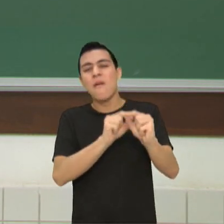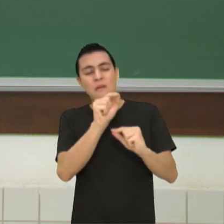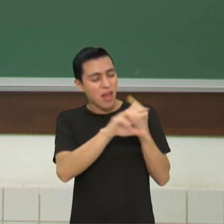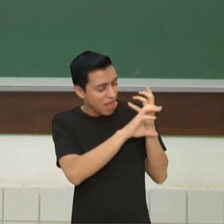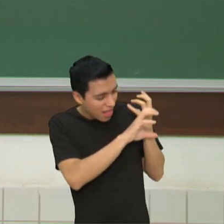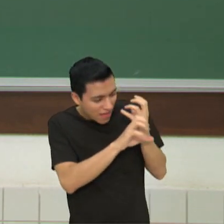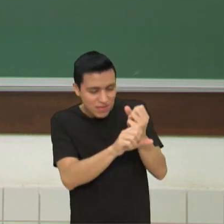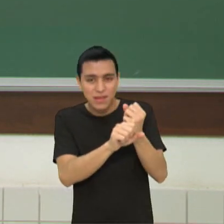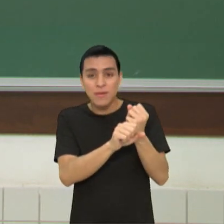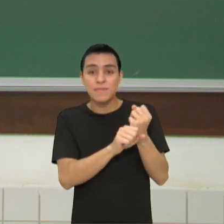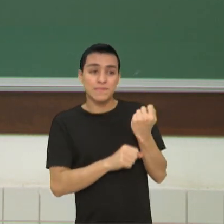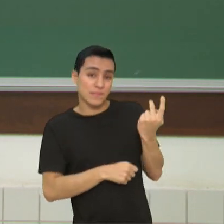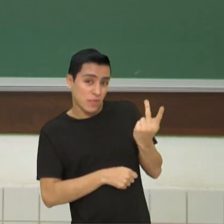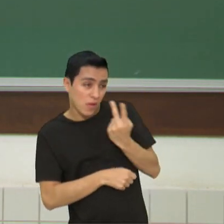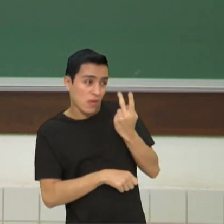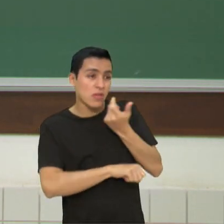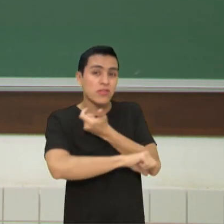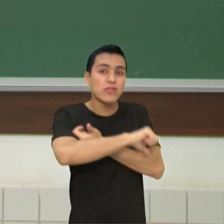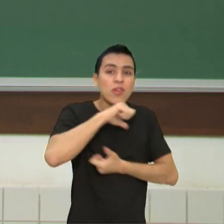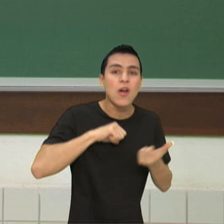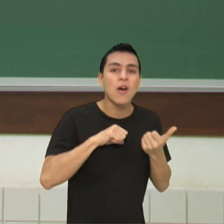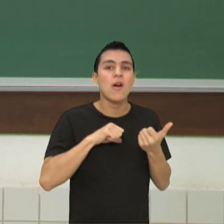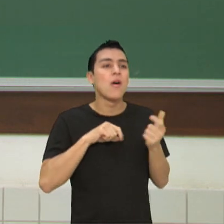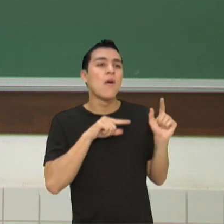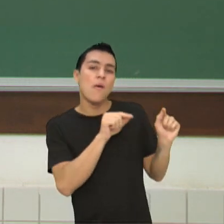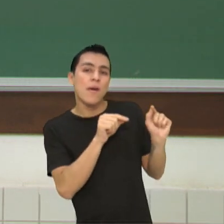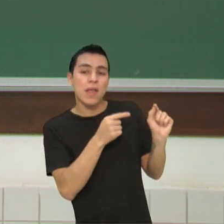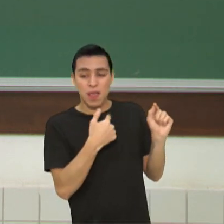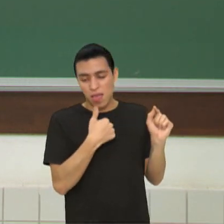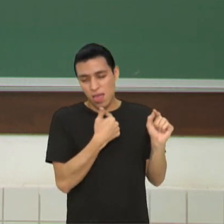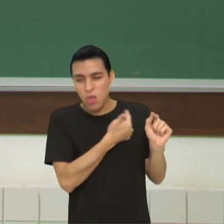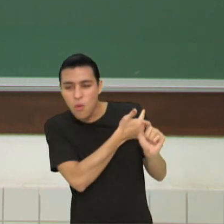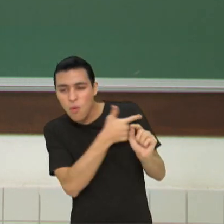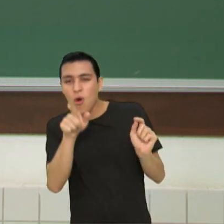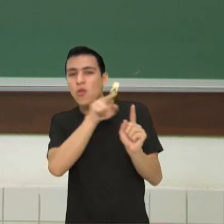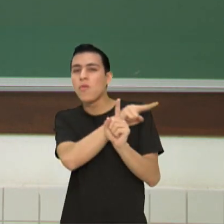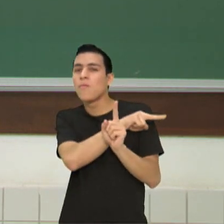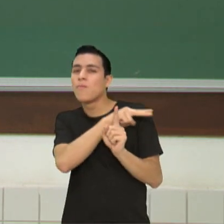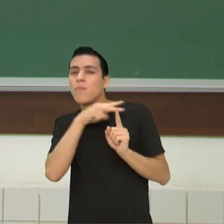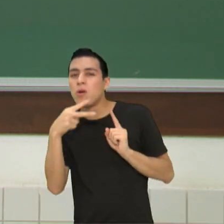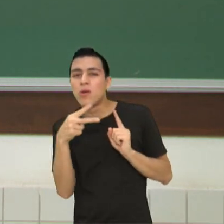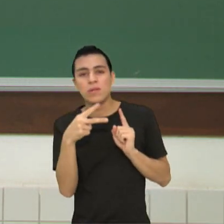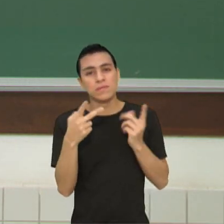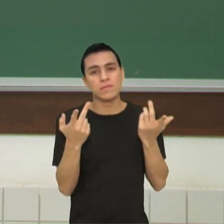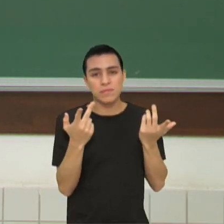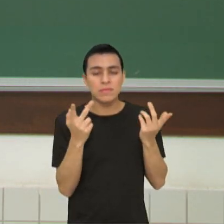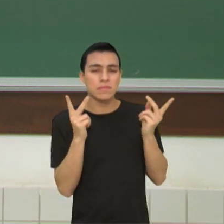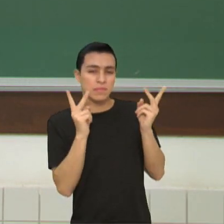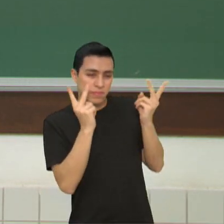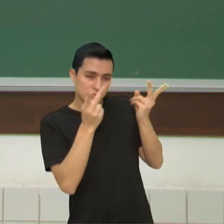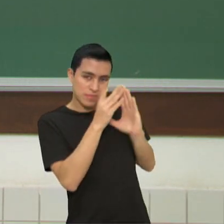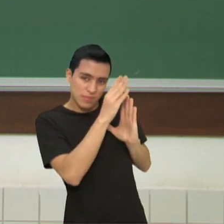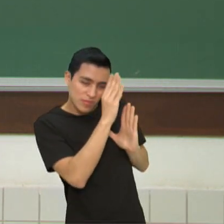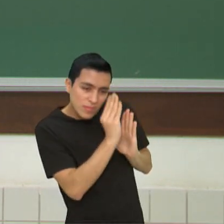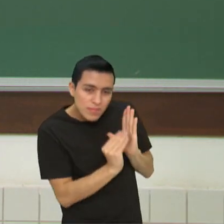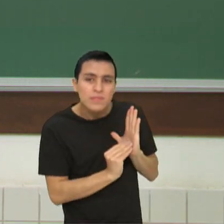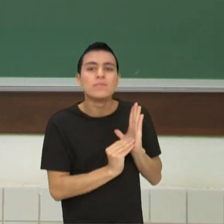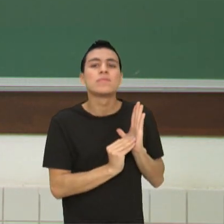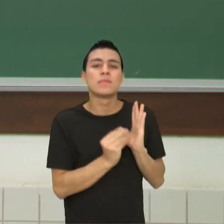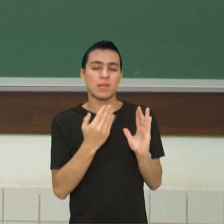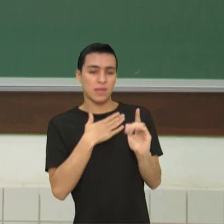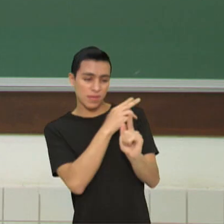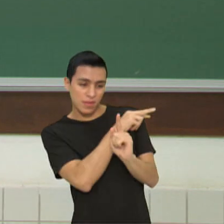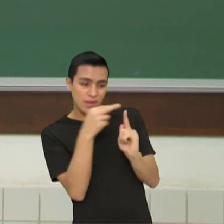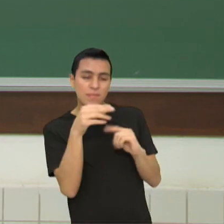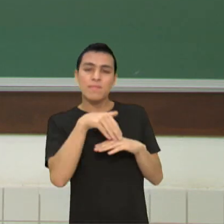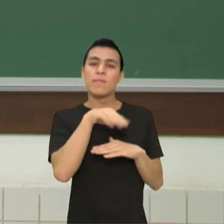ênfase naqueles conteúdos que do meu ponto de vista são novamente cabeluda, bonita, vocês ficam felizes. Combinado? Hoje, muita